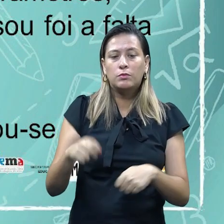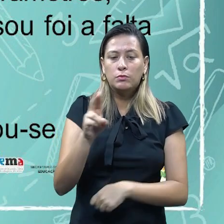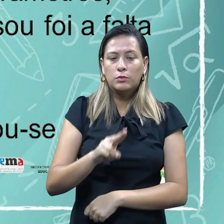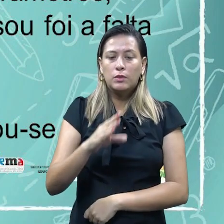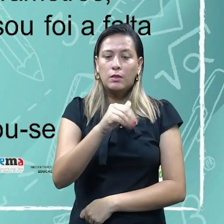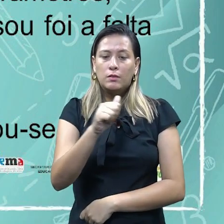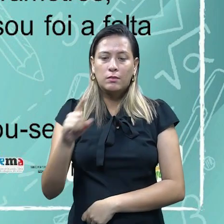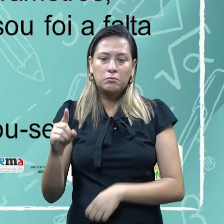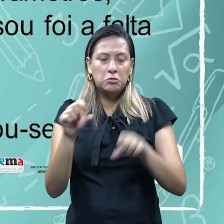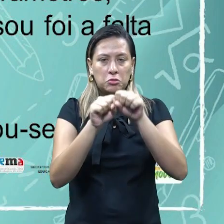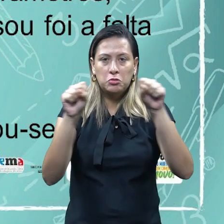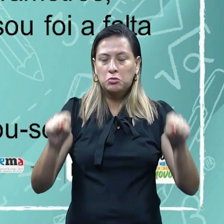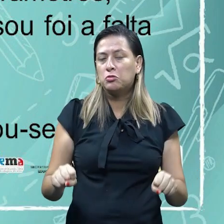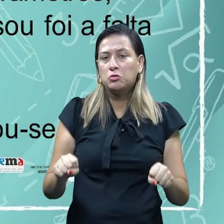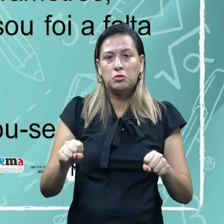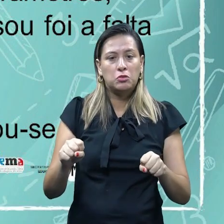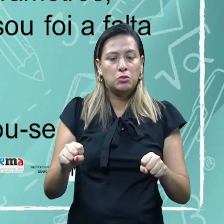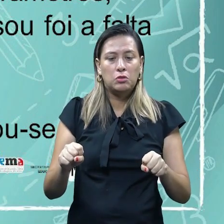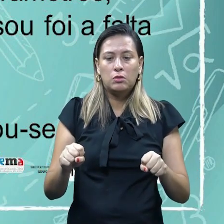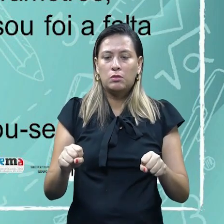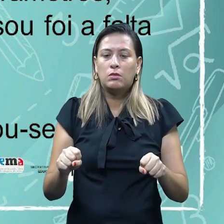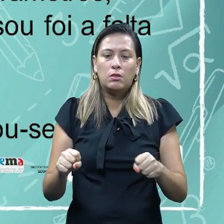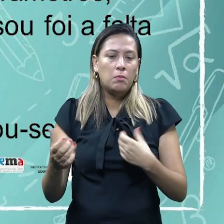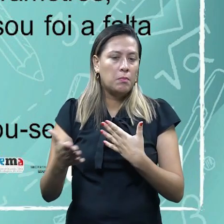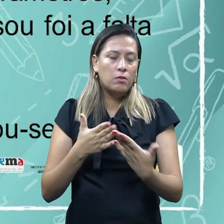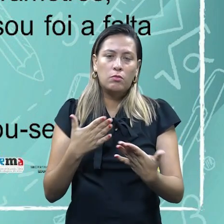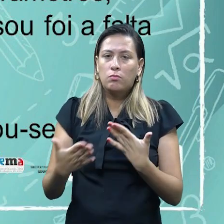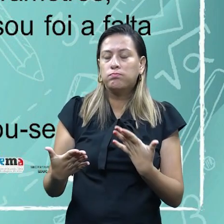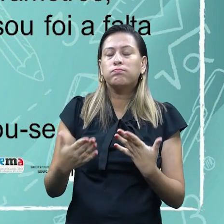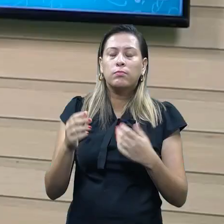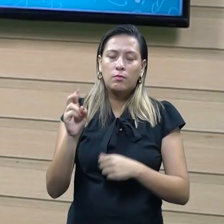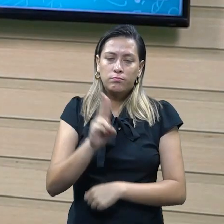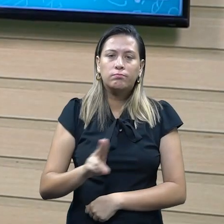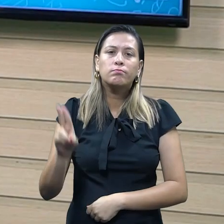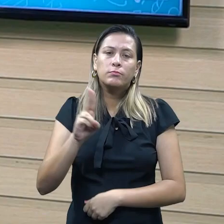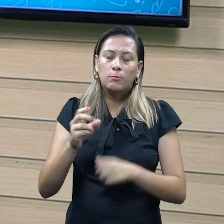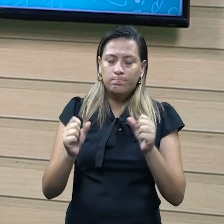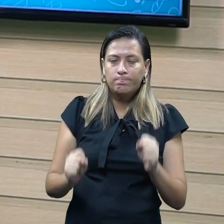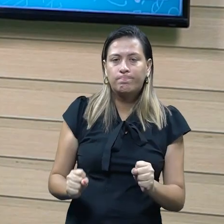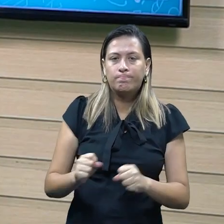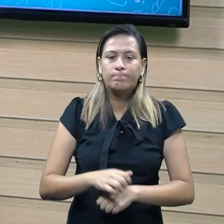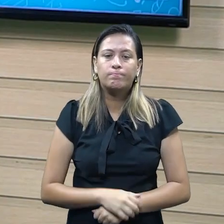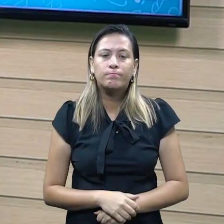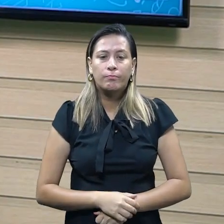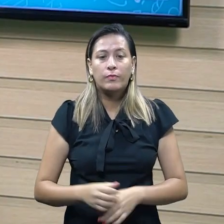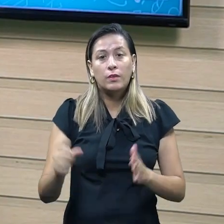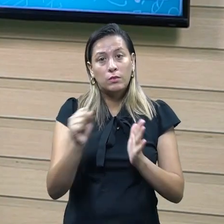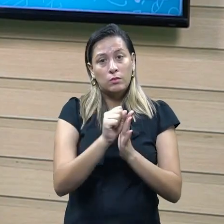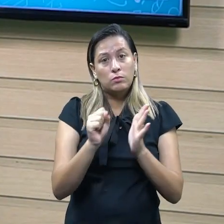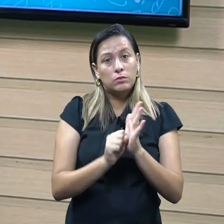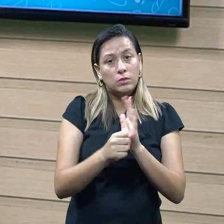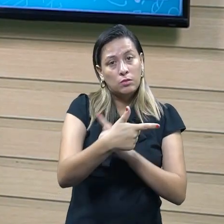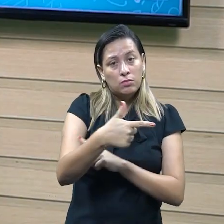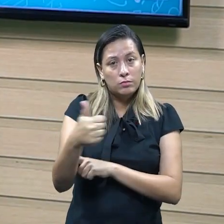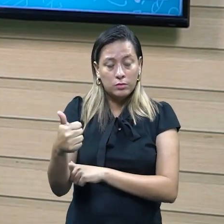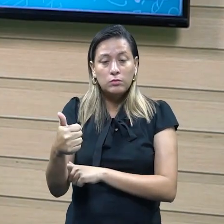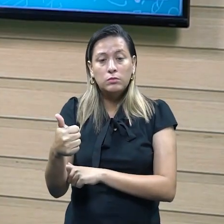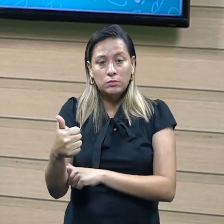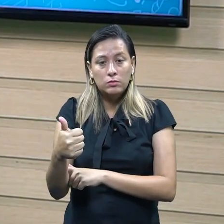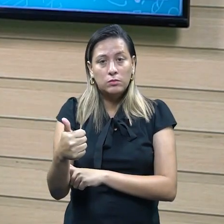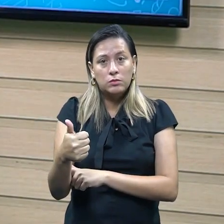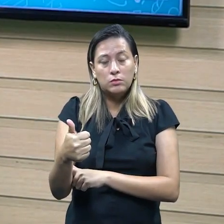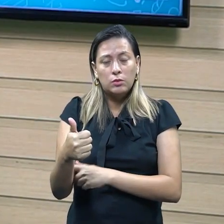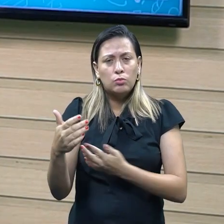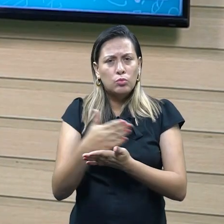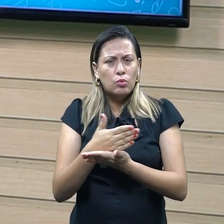possível usar o CAD em qualquer sistema operacional. Então, a partir do século XXI, ou seja, nos primórdios ali dos